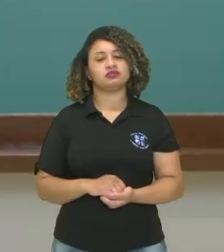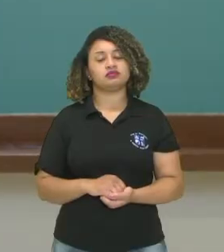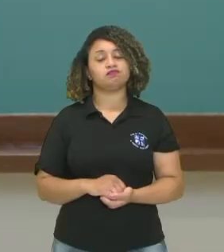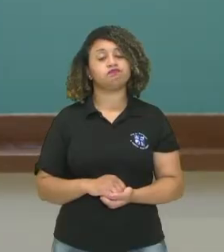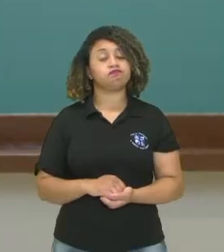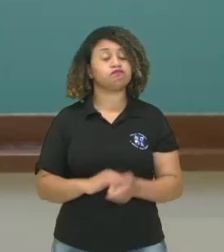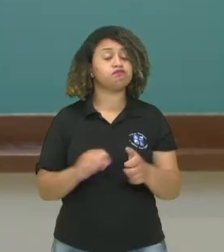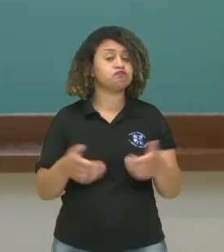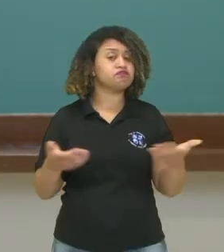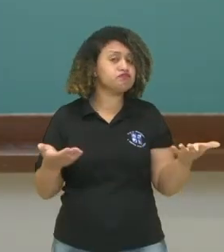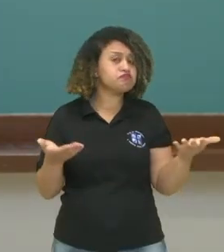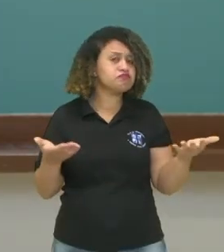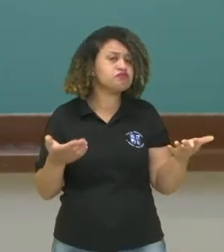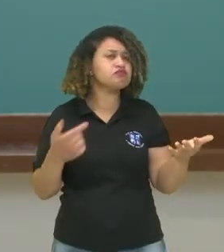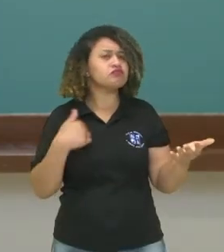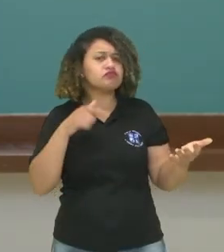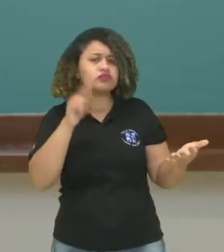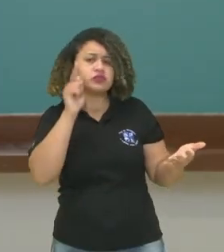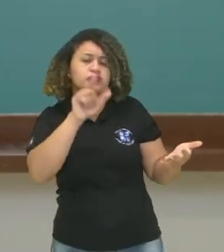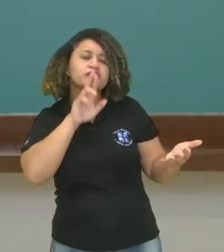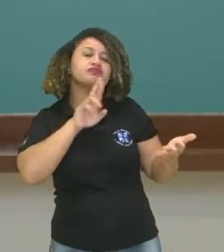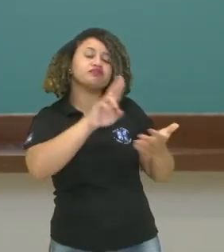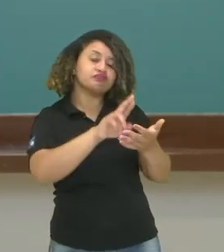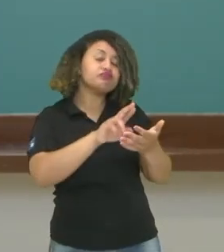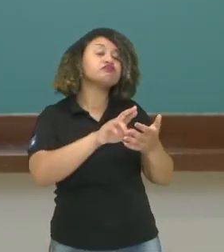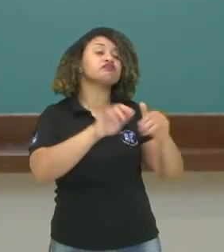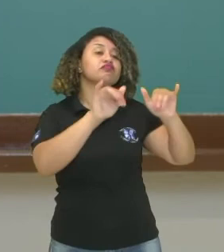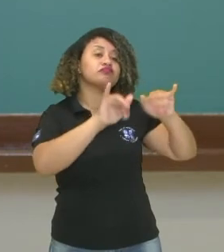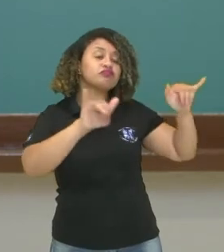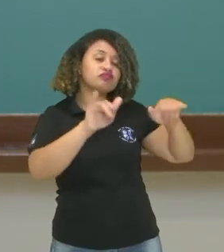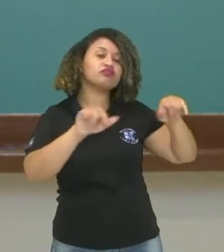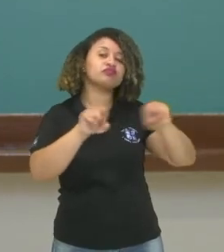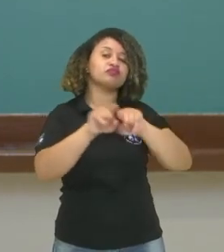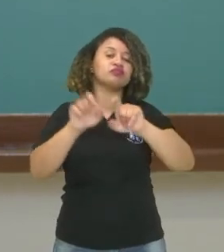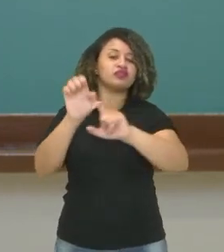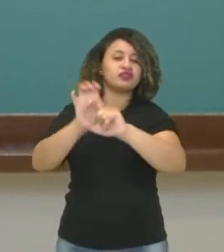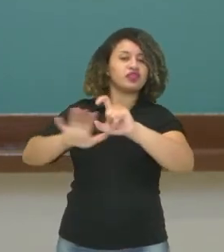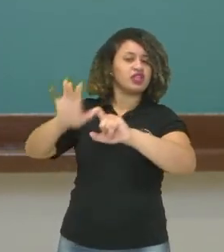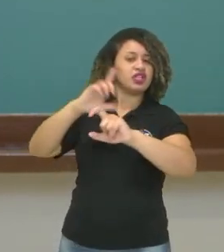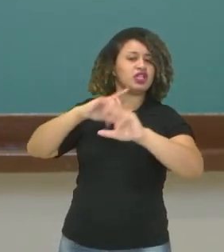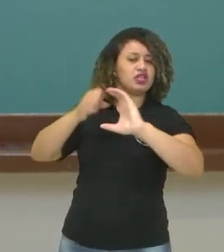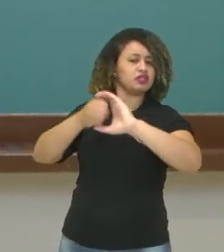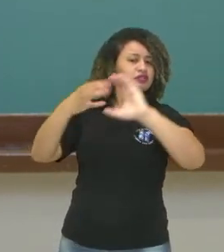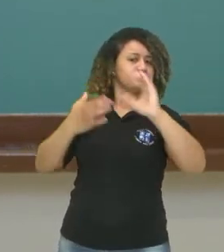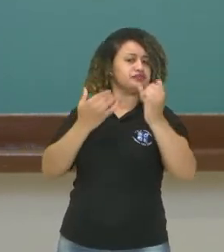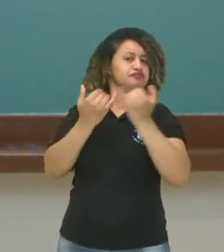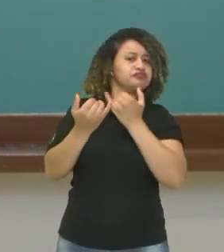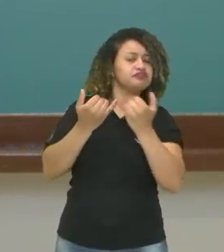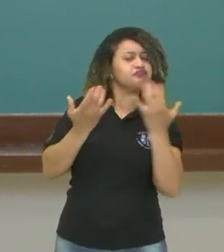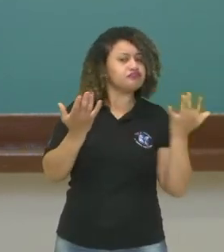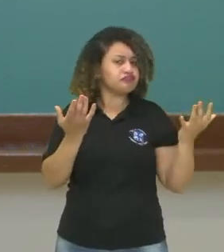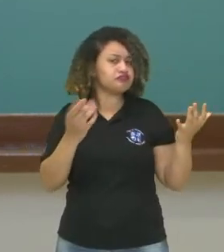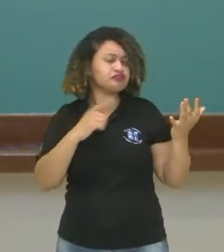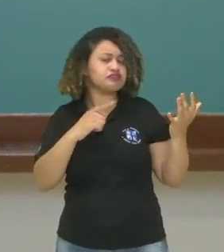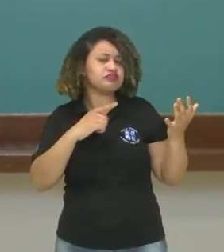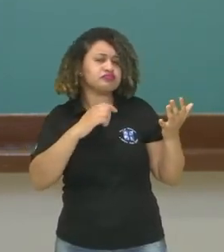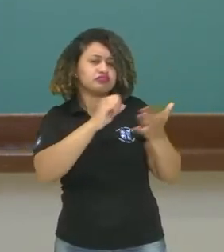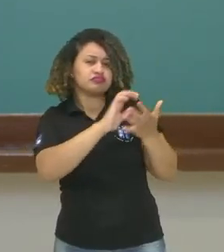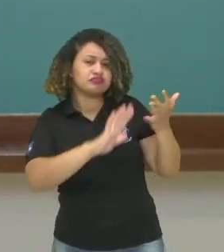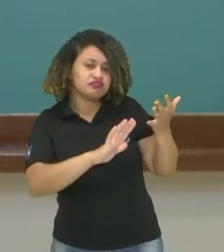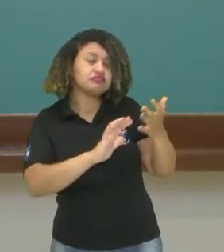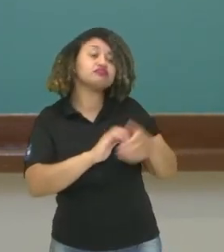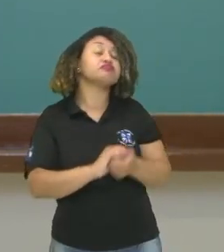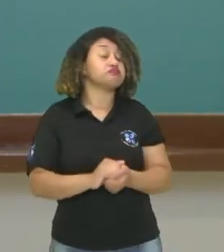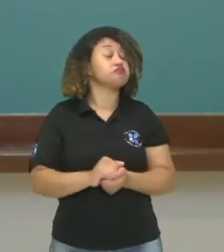Voltamos. Respondeu? A manchete e a charge, elas têm essa característica em comum que mencionamos no exercício? Sim. Vamos